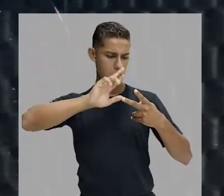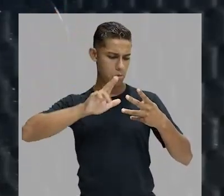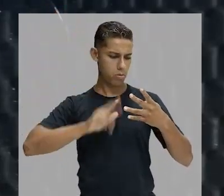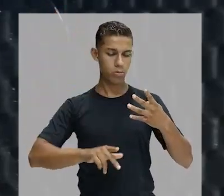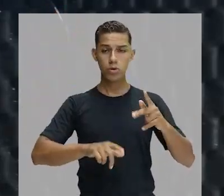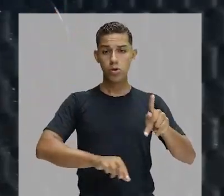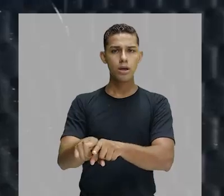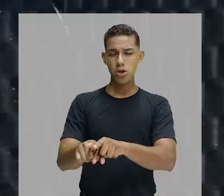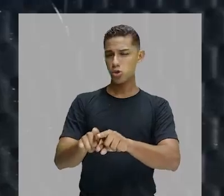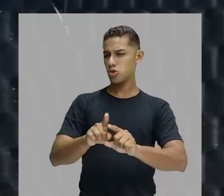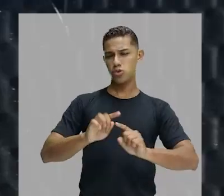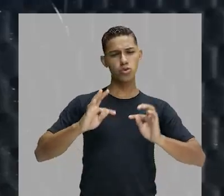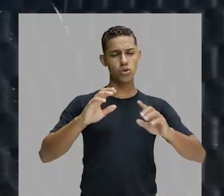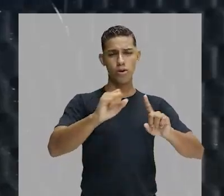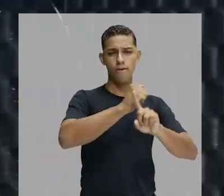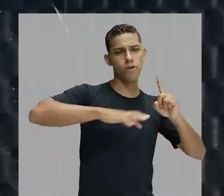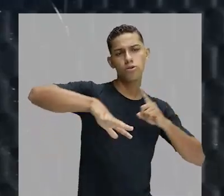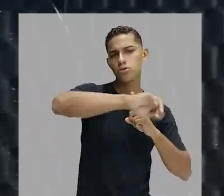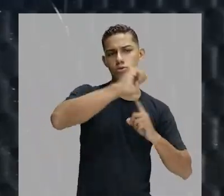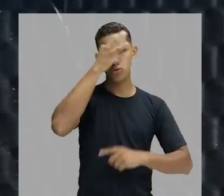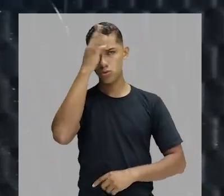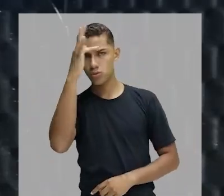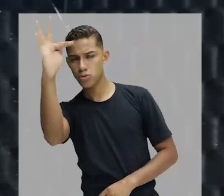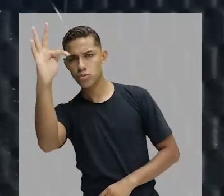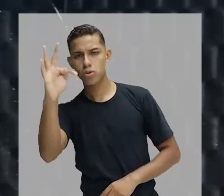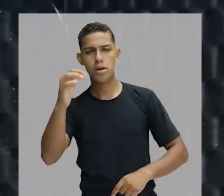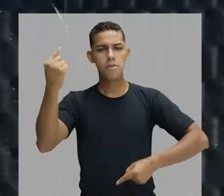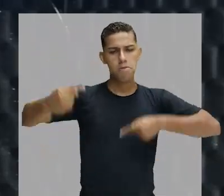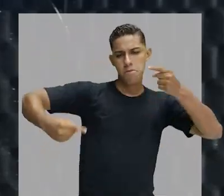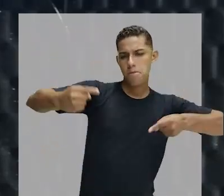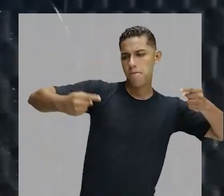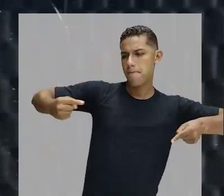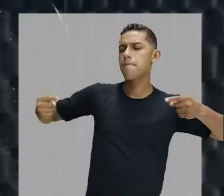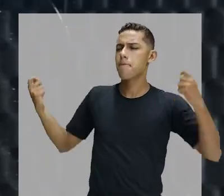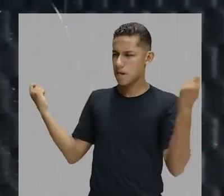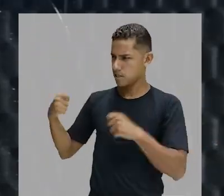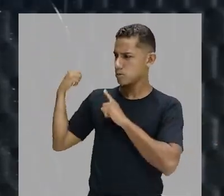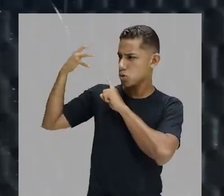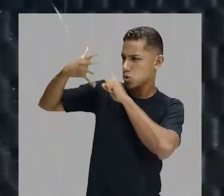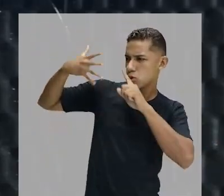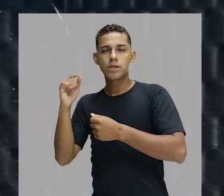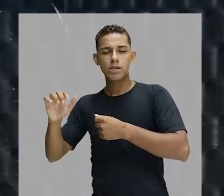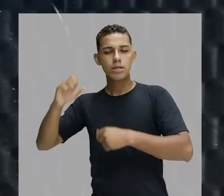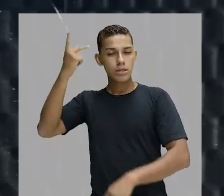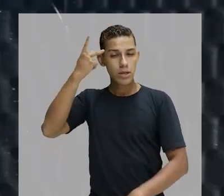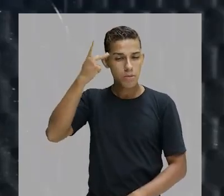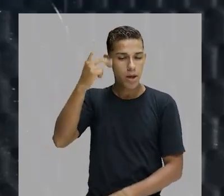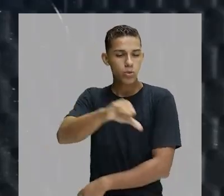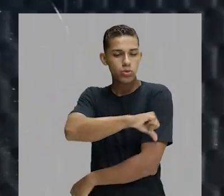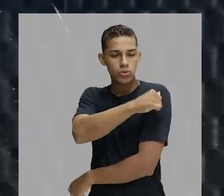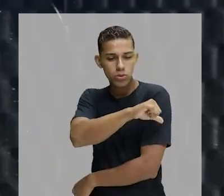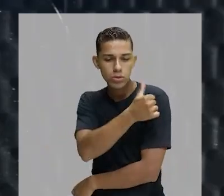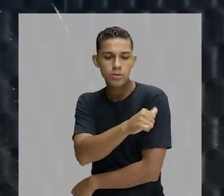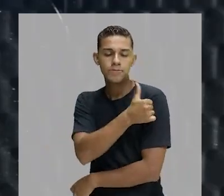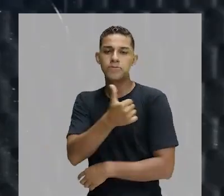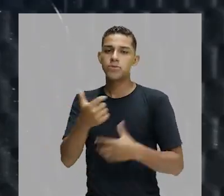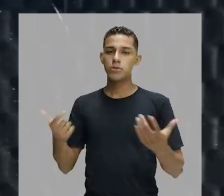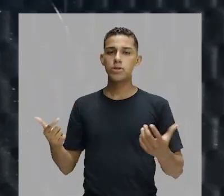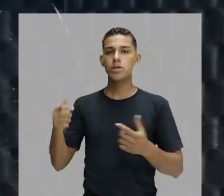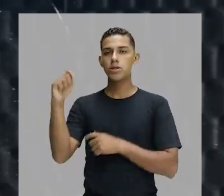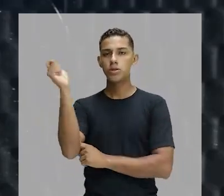em relação ao quê? As referências, outras referências culturais. Ou seja, marcada por sua relação,